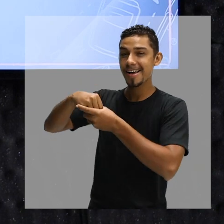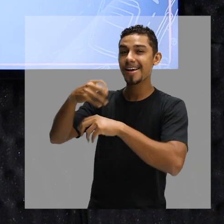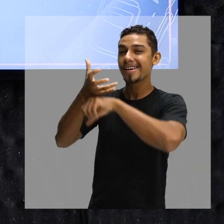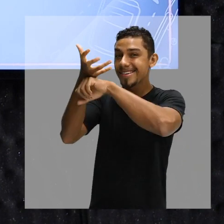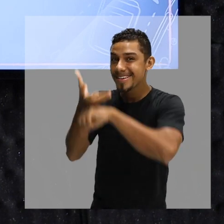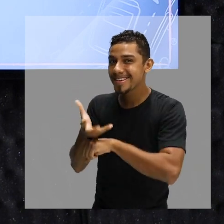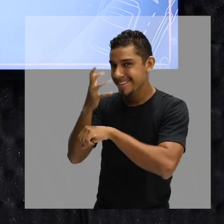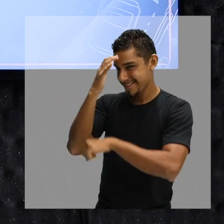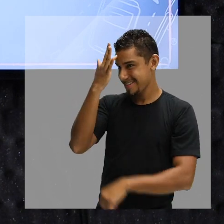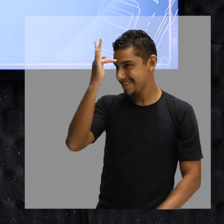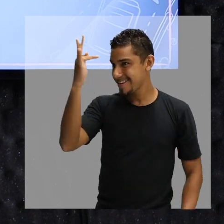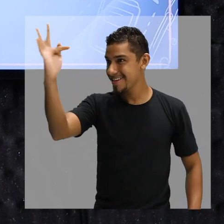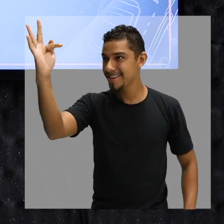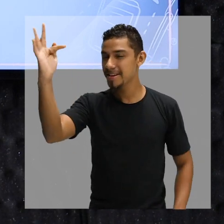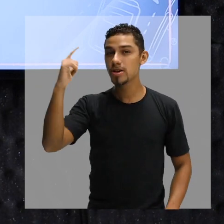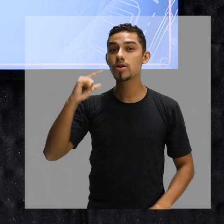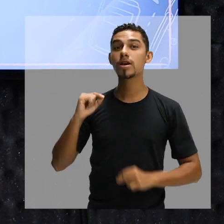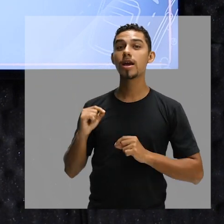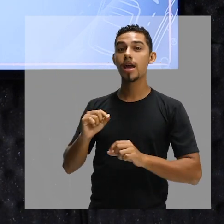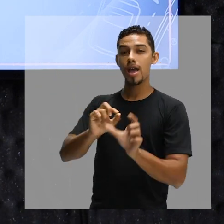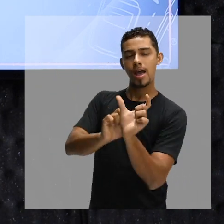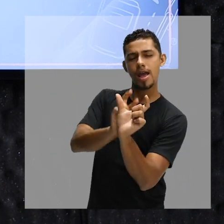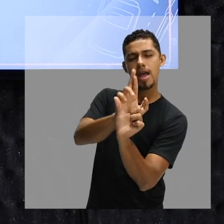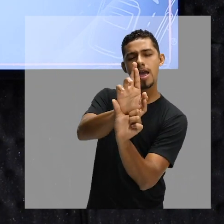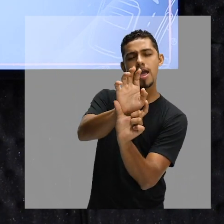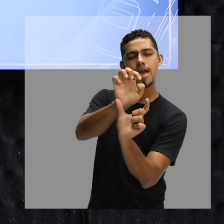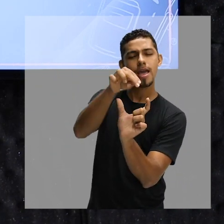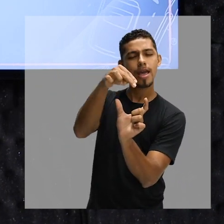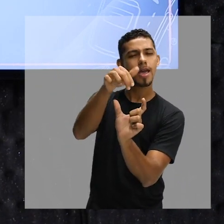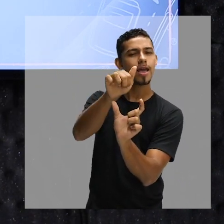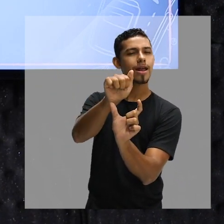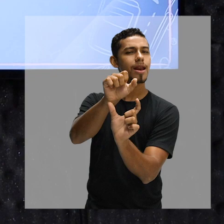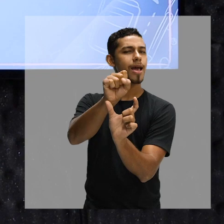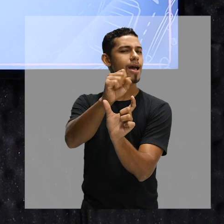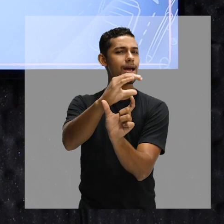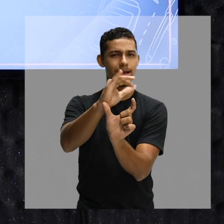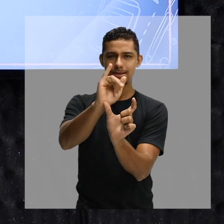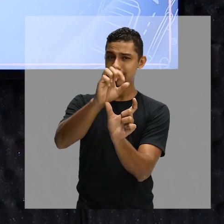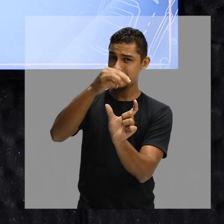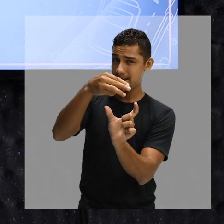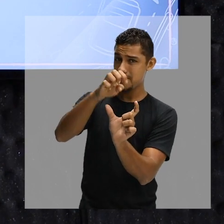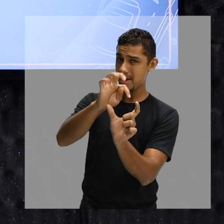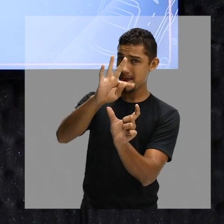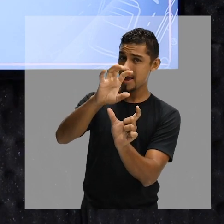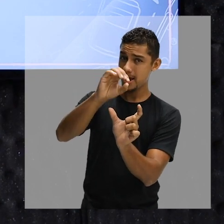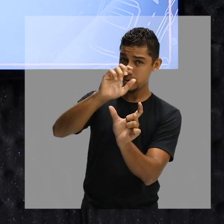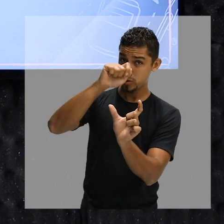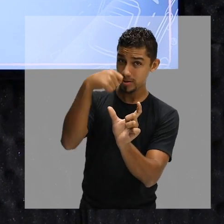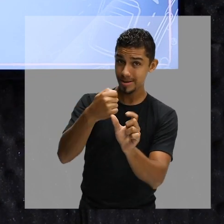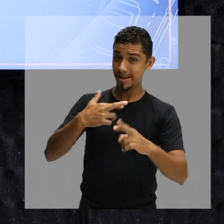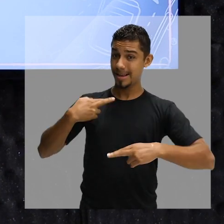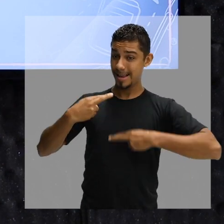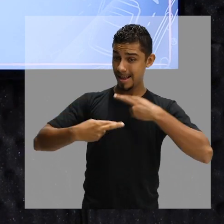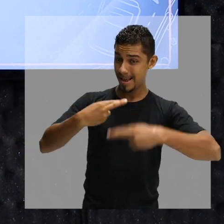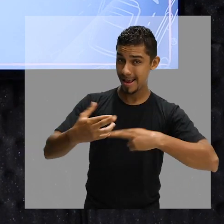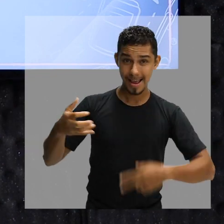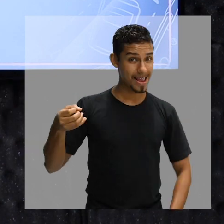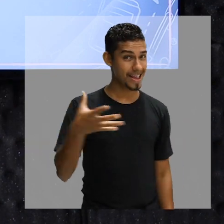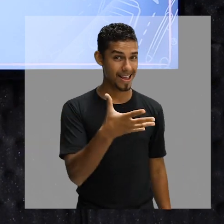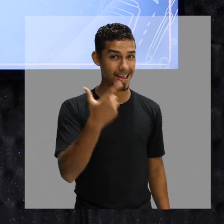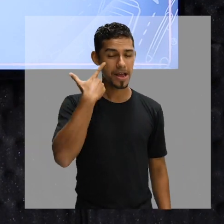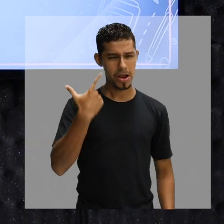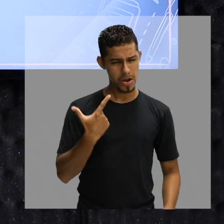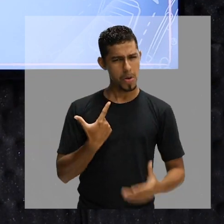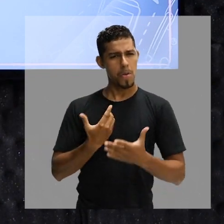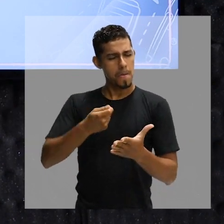do Renascimento científico. Olha, muito cobrado, em livros, em aula, em provas de